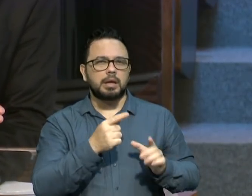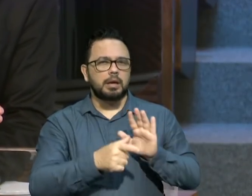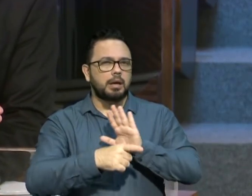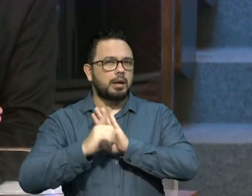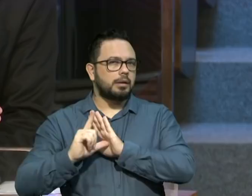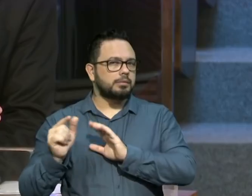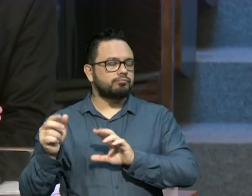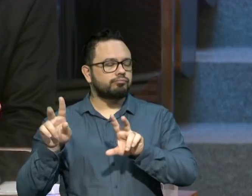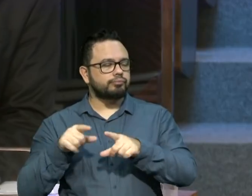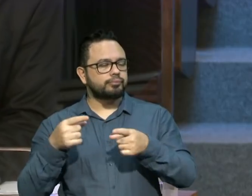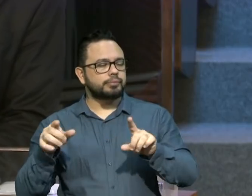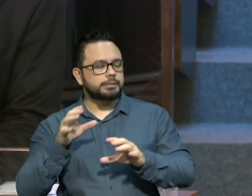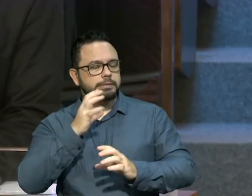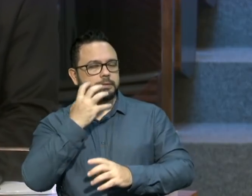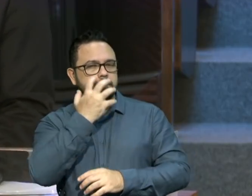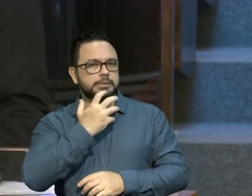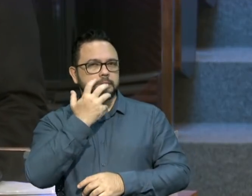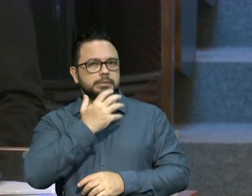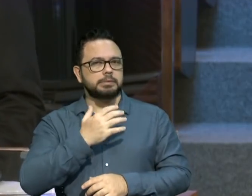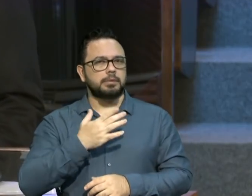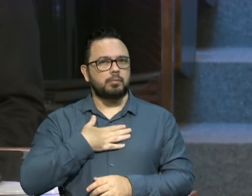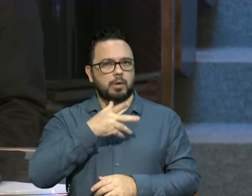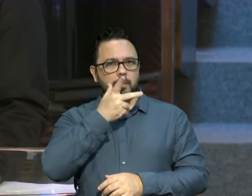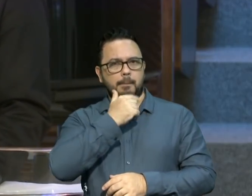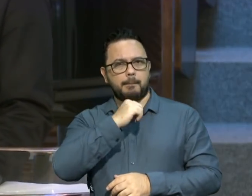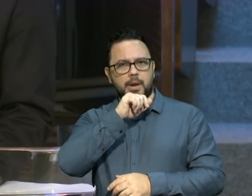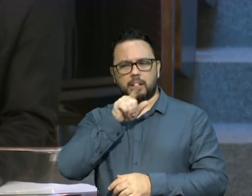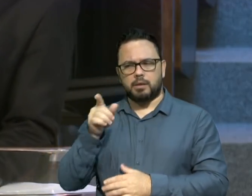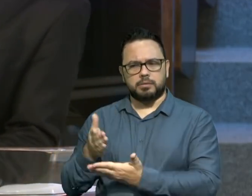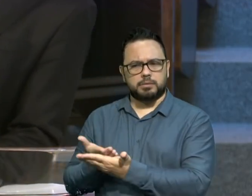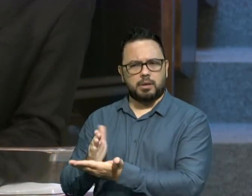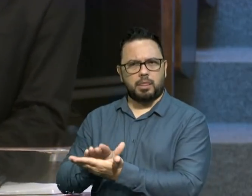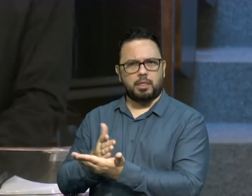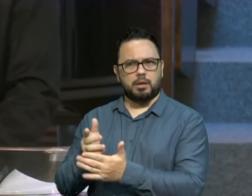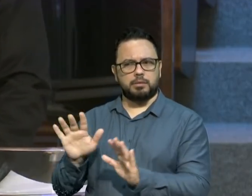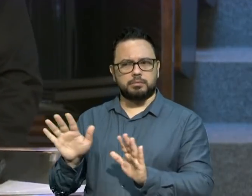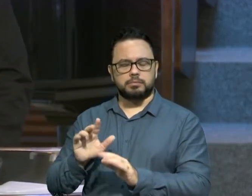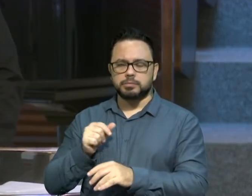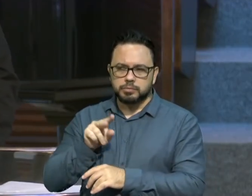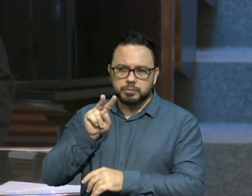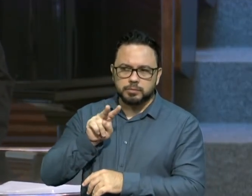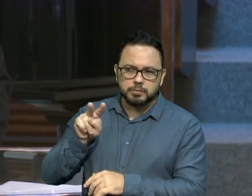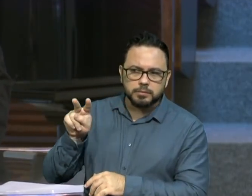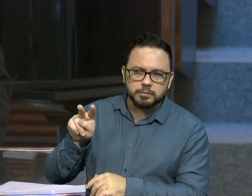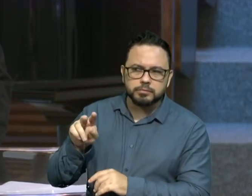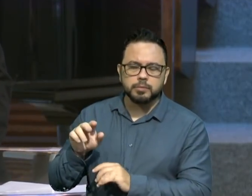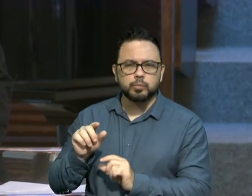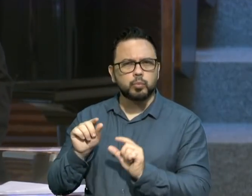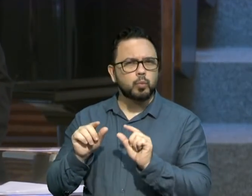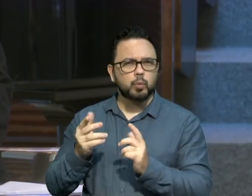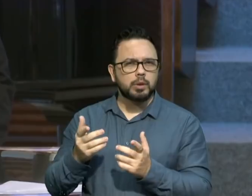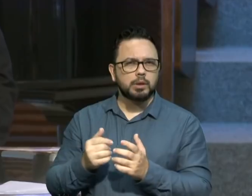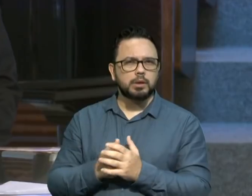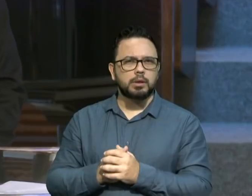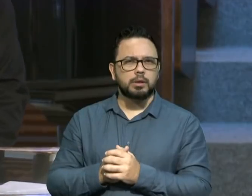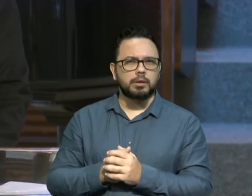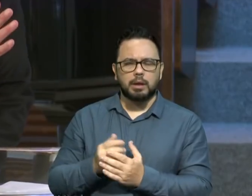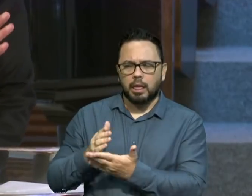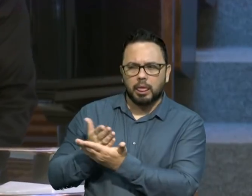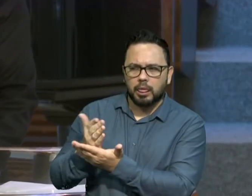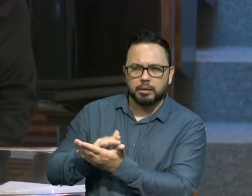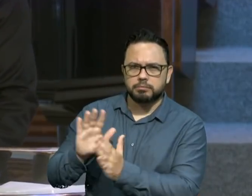Eu e o pai disse não vamos incomodar ó eu só vi ela assim um pouquinho para não